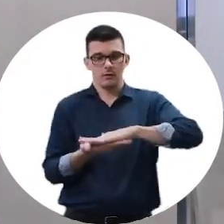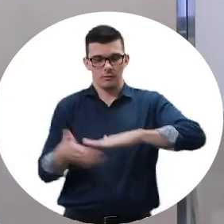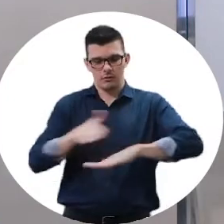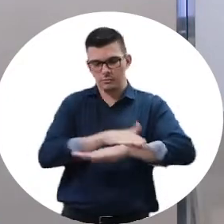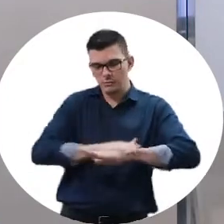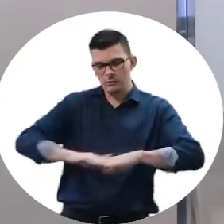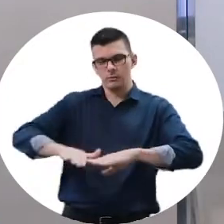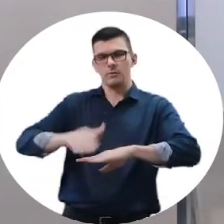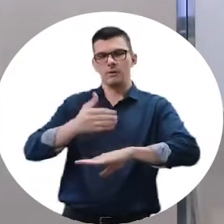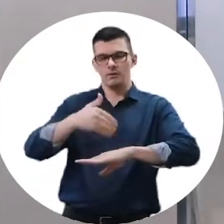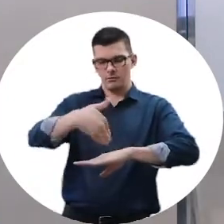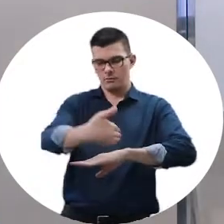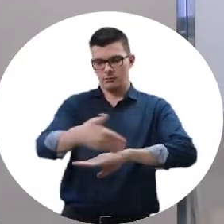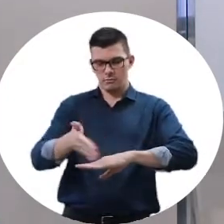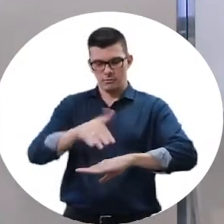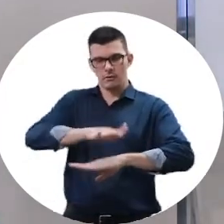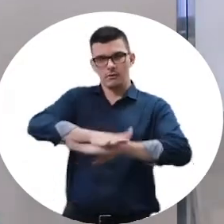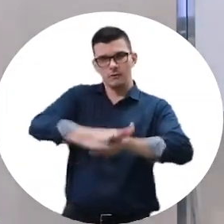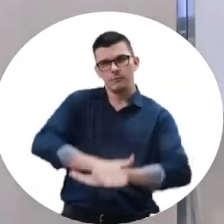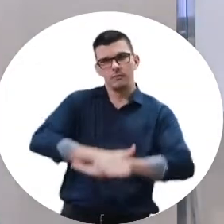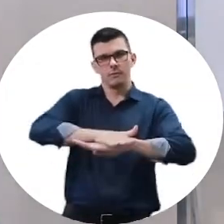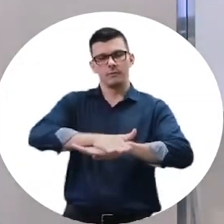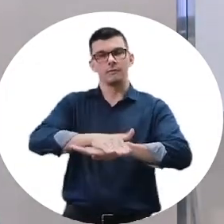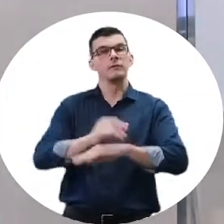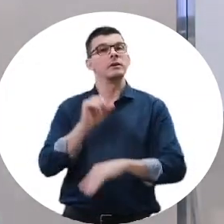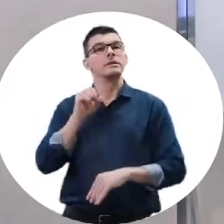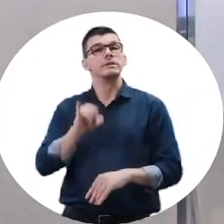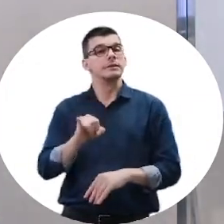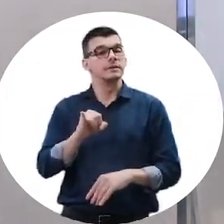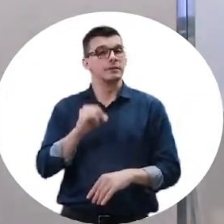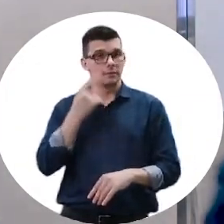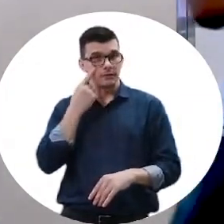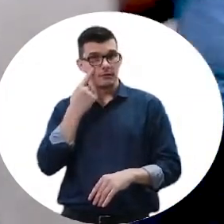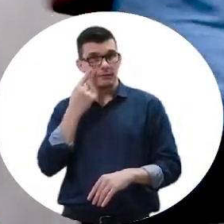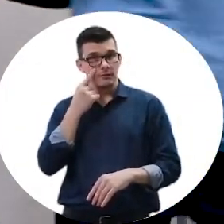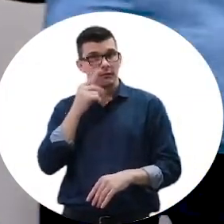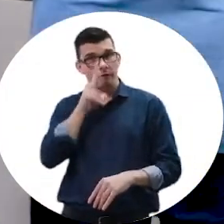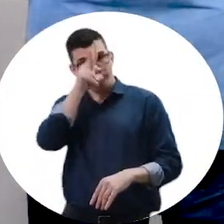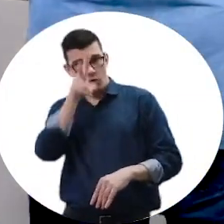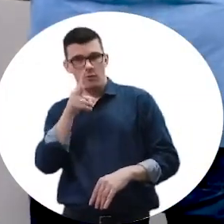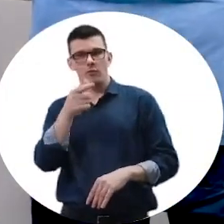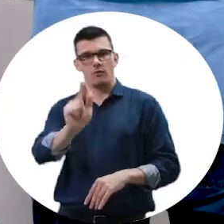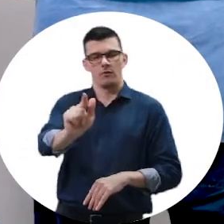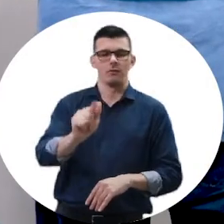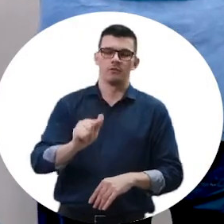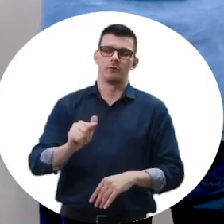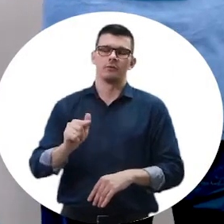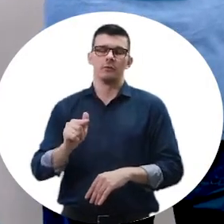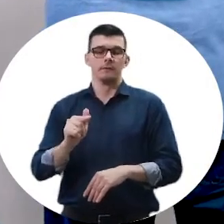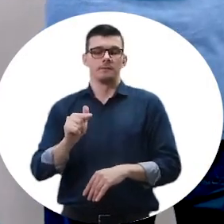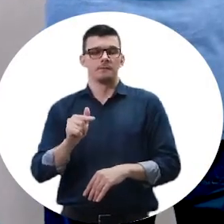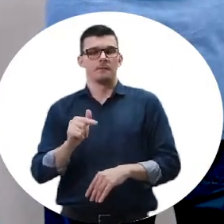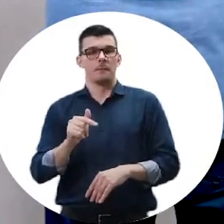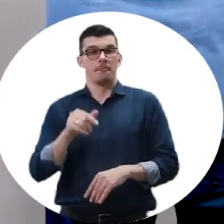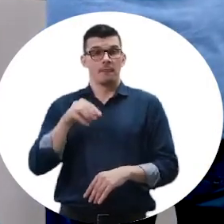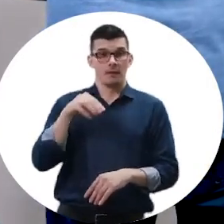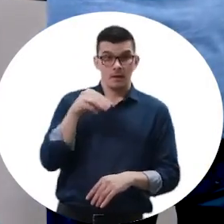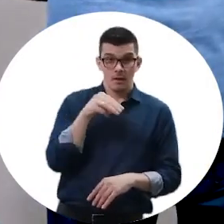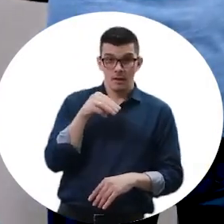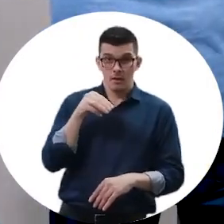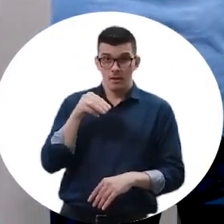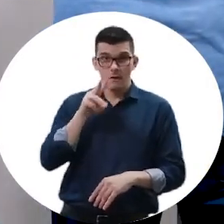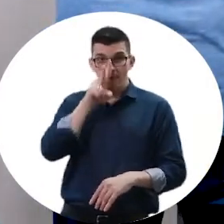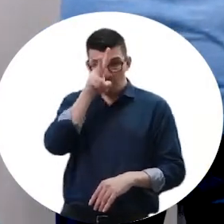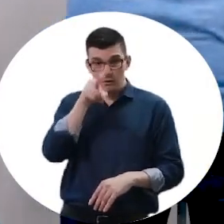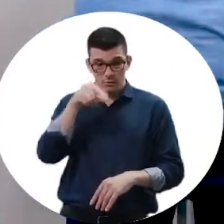chão. Está no chão a força normal. Agora, se eu aplicar uma força aqui, uma força